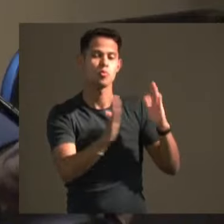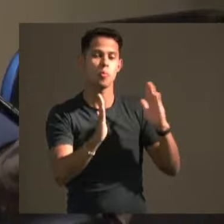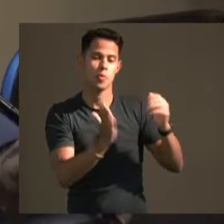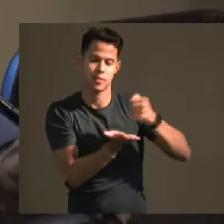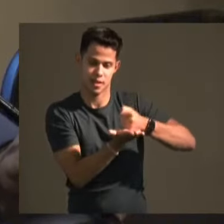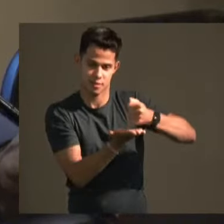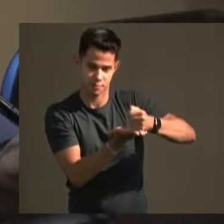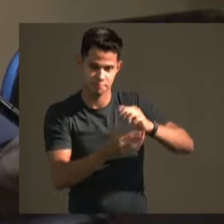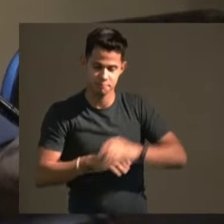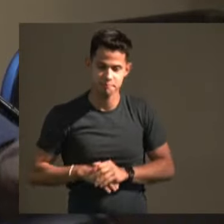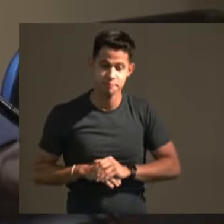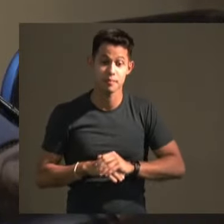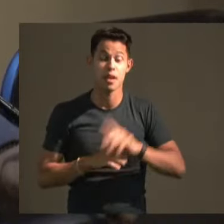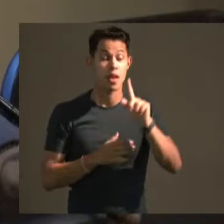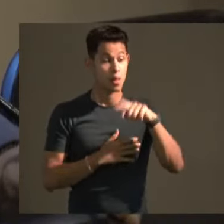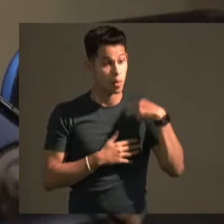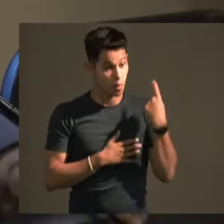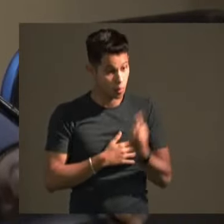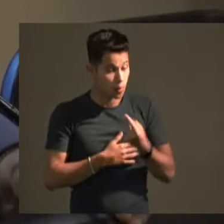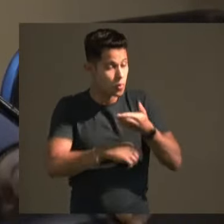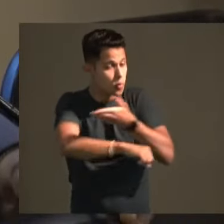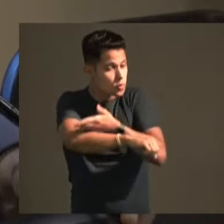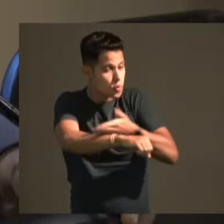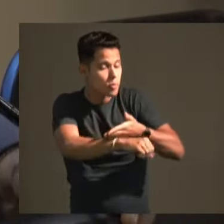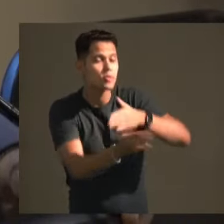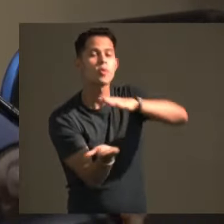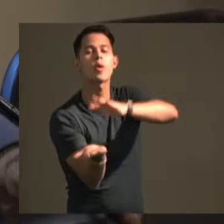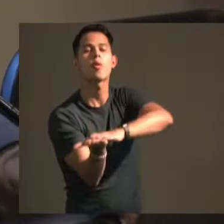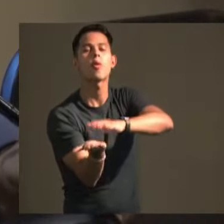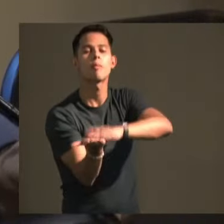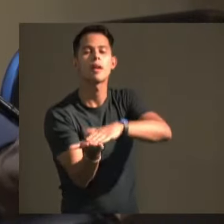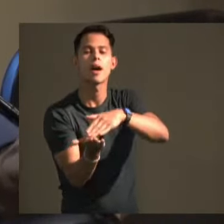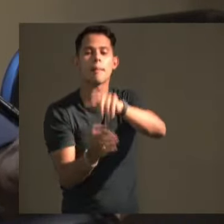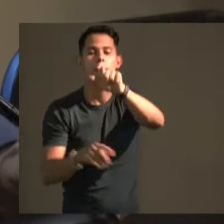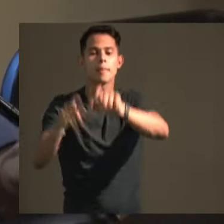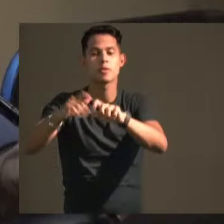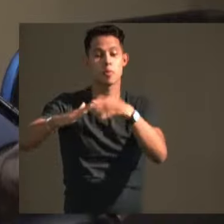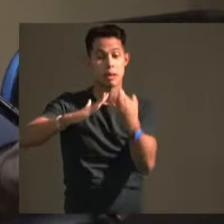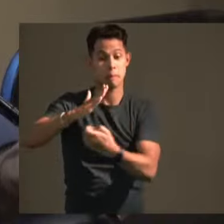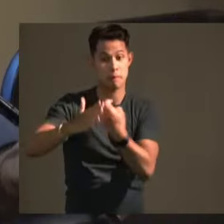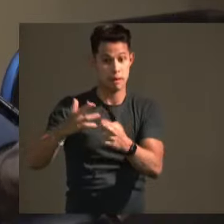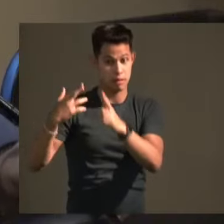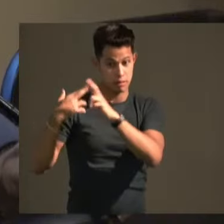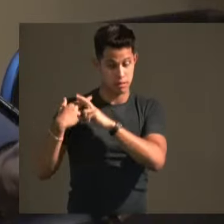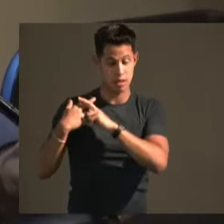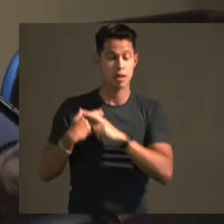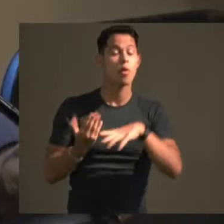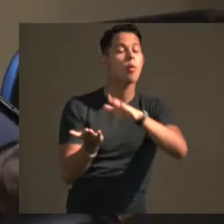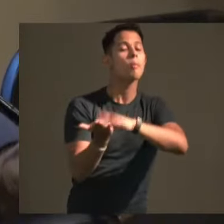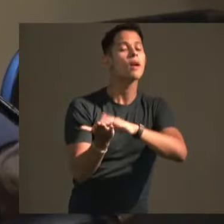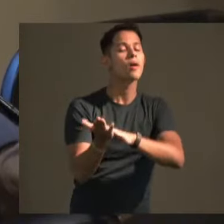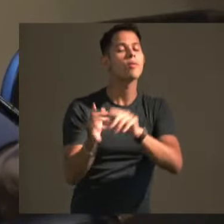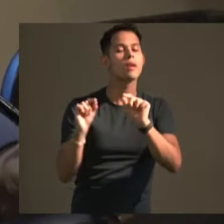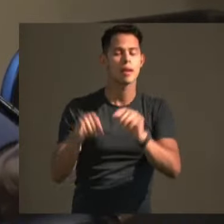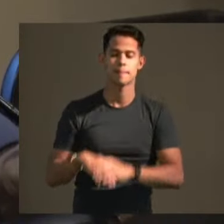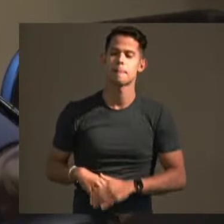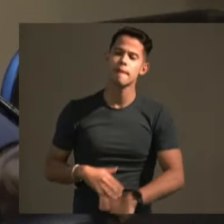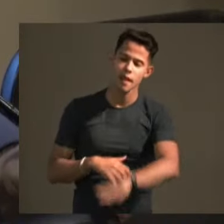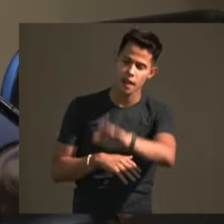A gente costuma, muitas vezes, cobrar dos empresários e dizer assim, olha, o empresário,